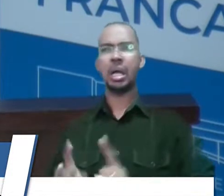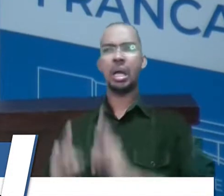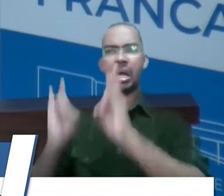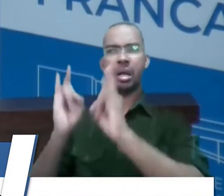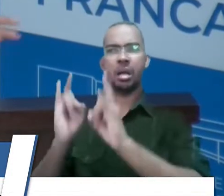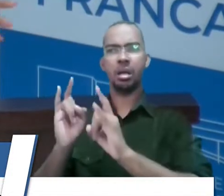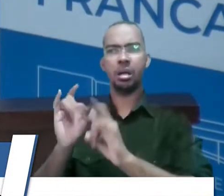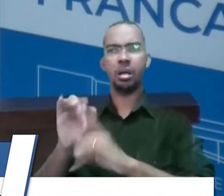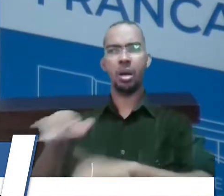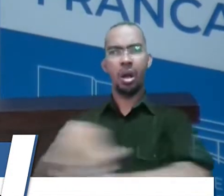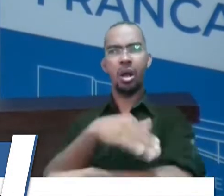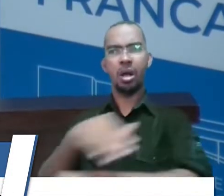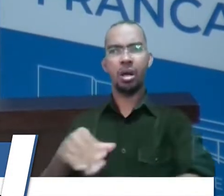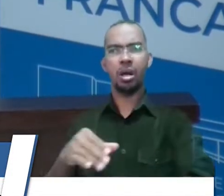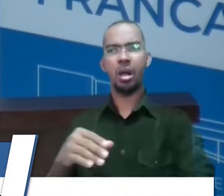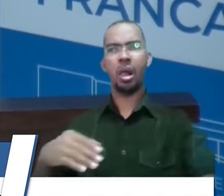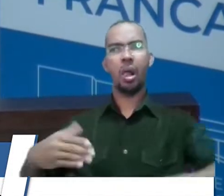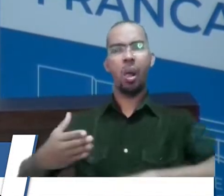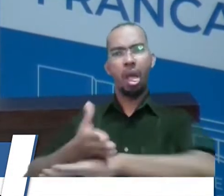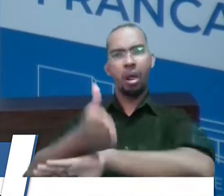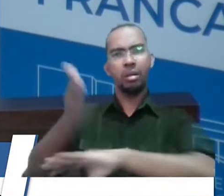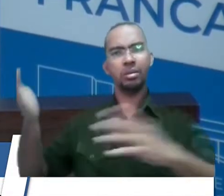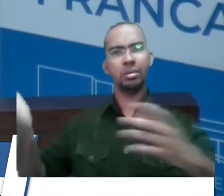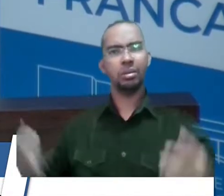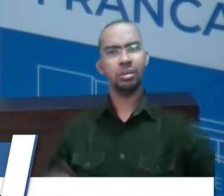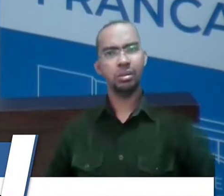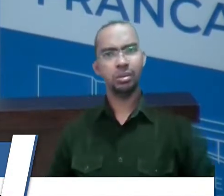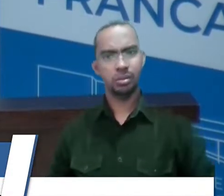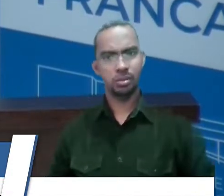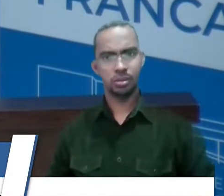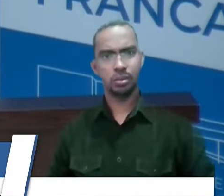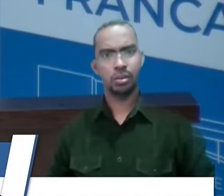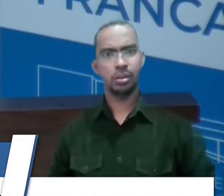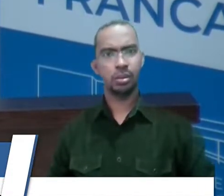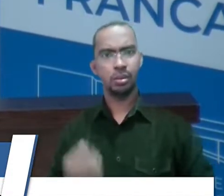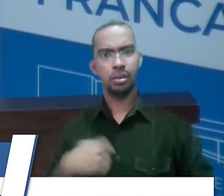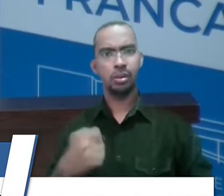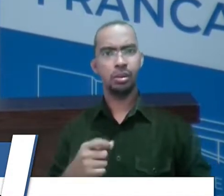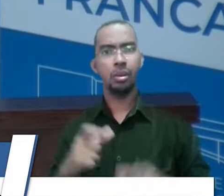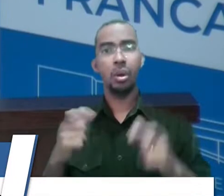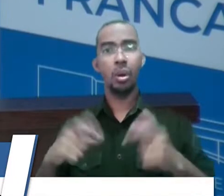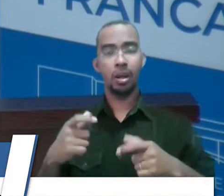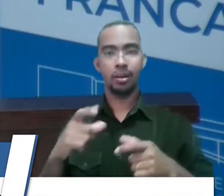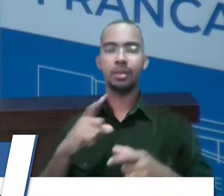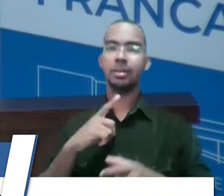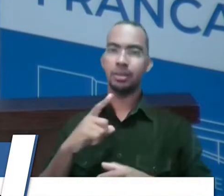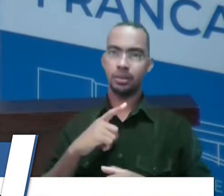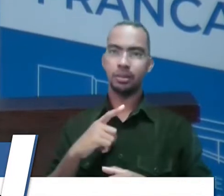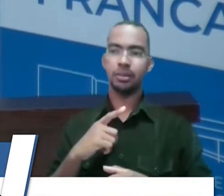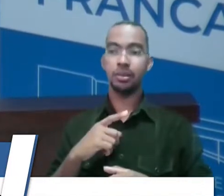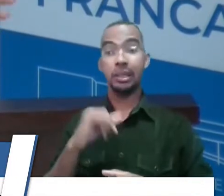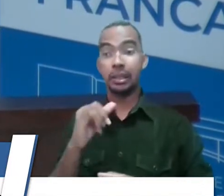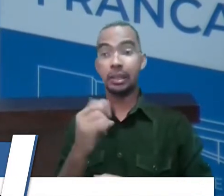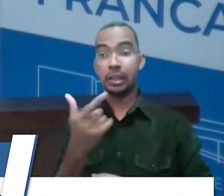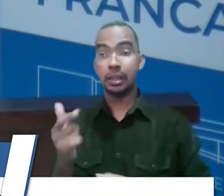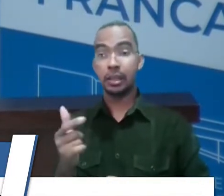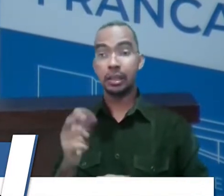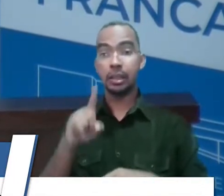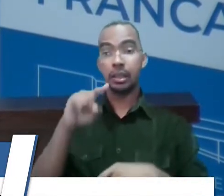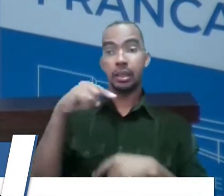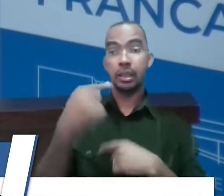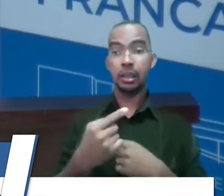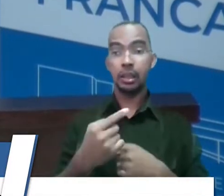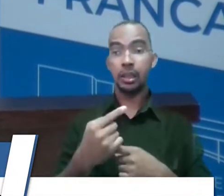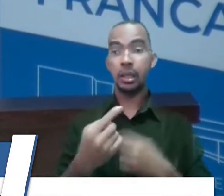rodovia, para o animal ser atropelado. Eu tive que sair da onde eu estava, que senão, ela depois pega o cachorro, leva